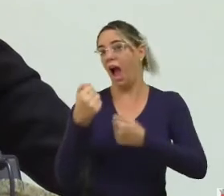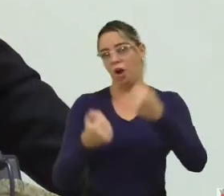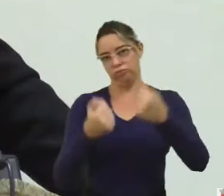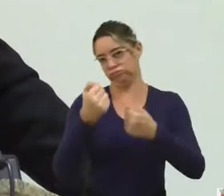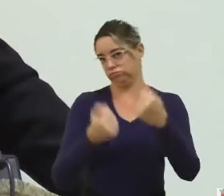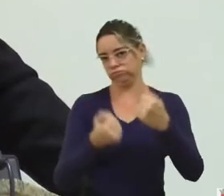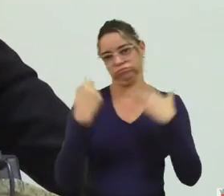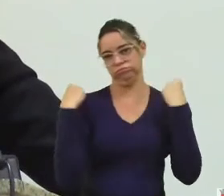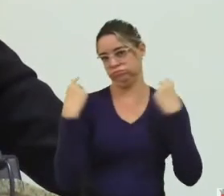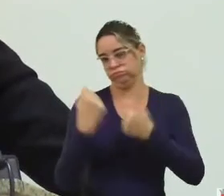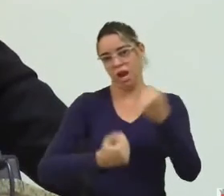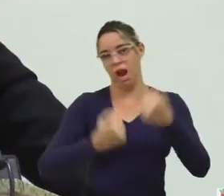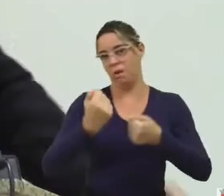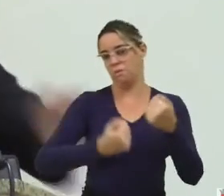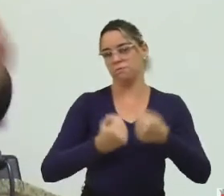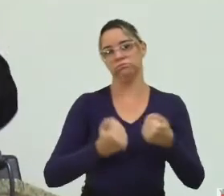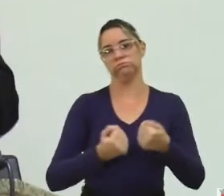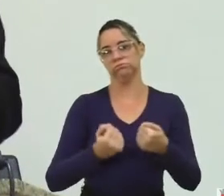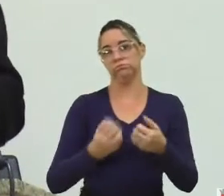atletas para ir participarem.